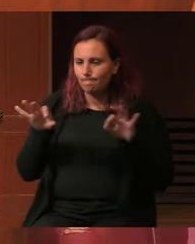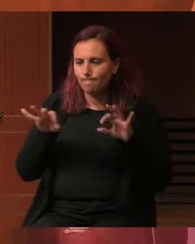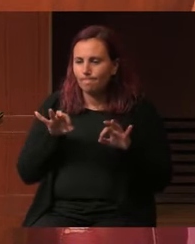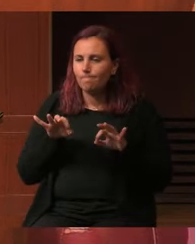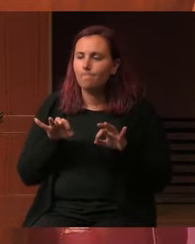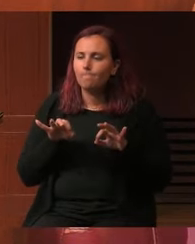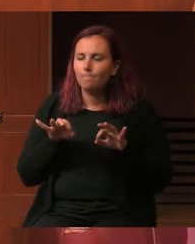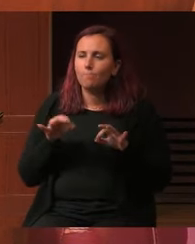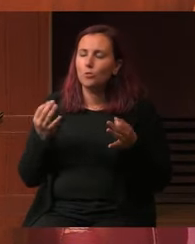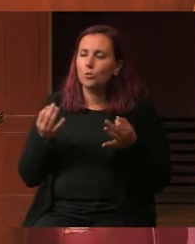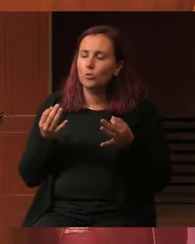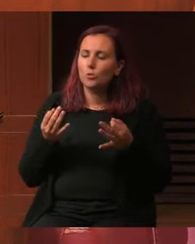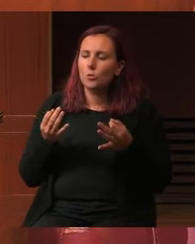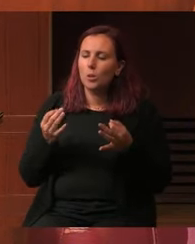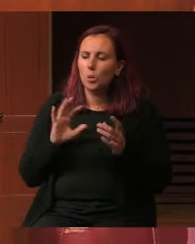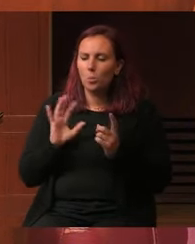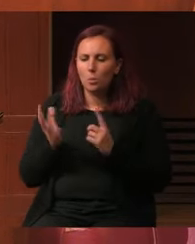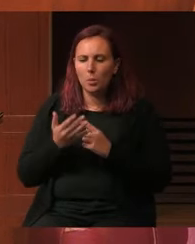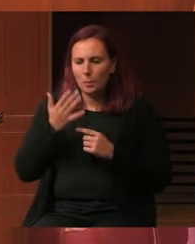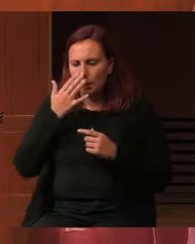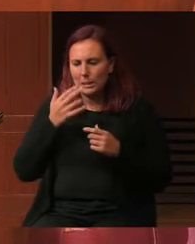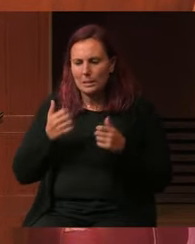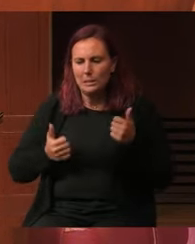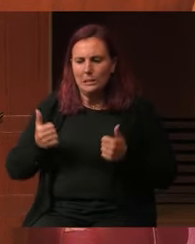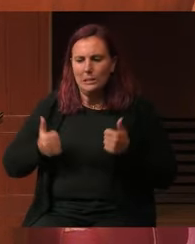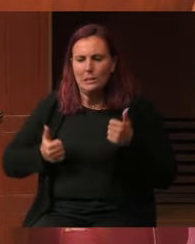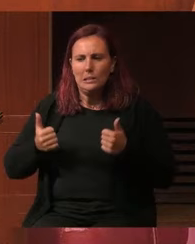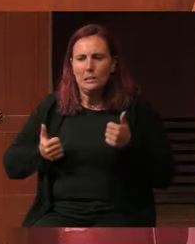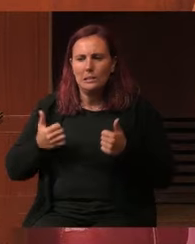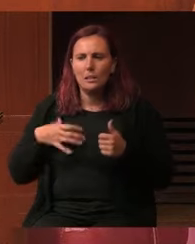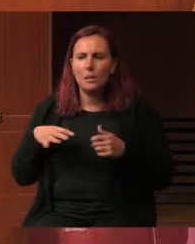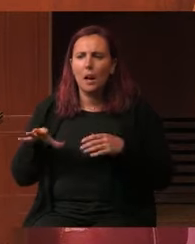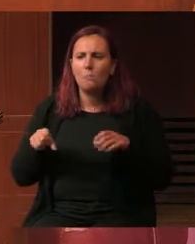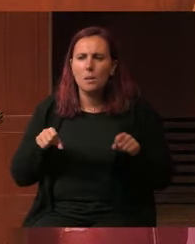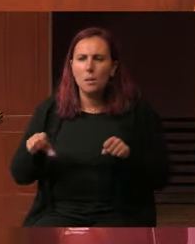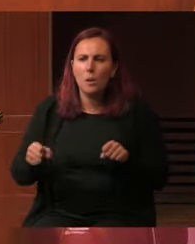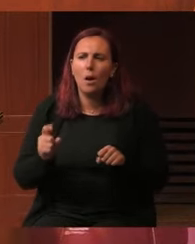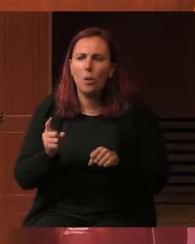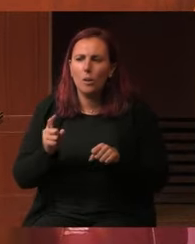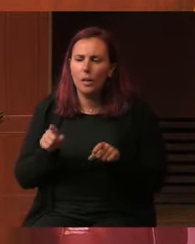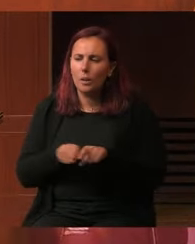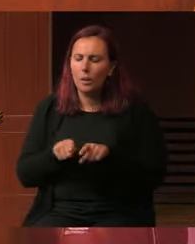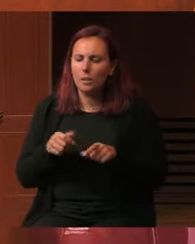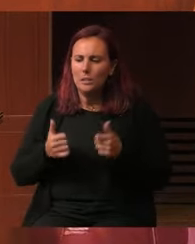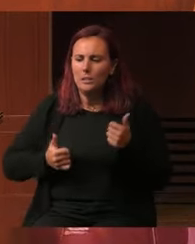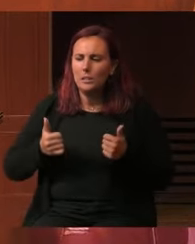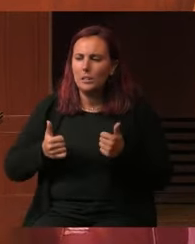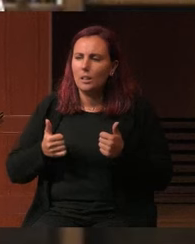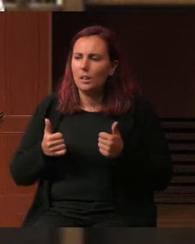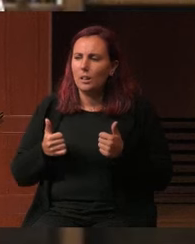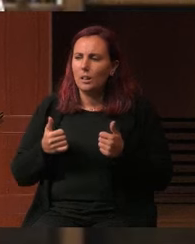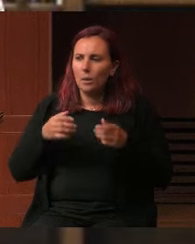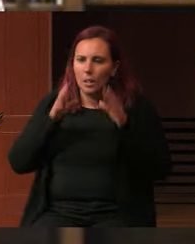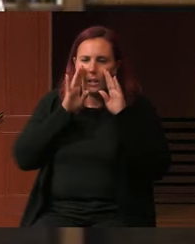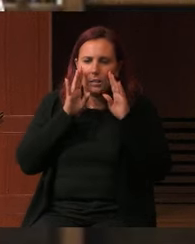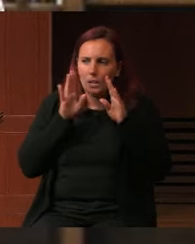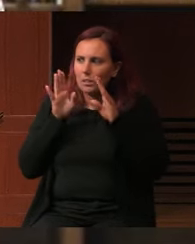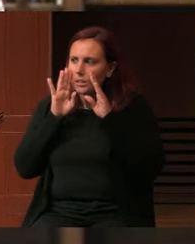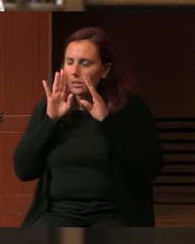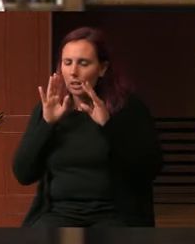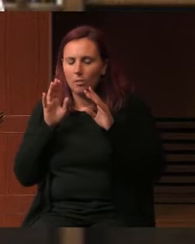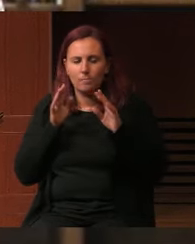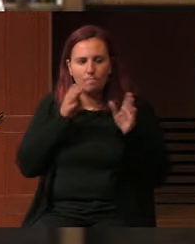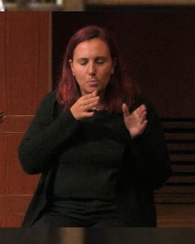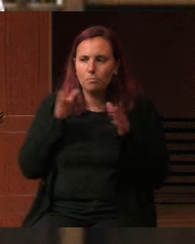claramente nós vivemos num mundo em que há uma grande competição por atenção, não é? Portanto, há uma competição pela nossa atenção, é um grande mercado